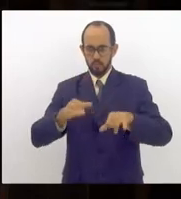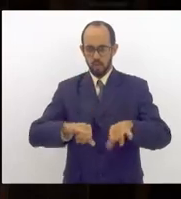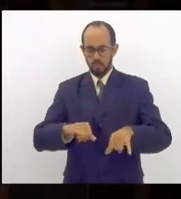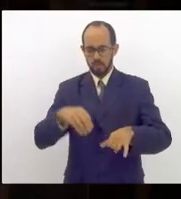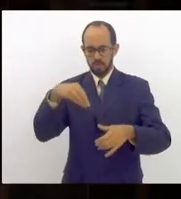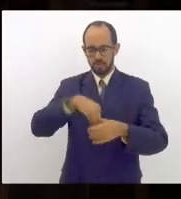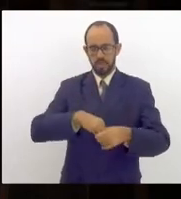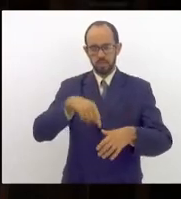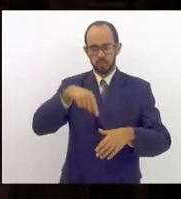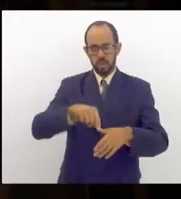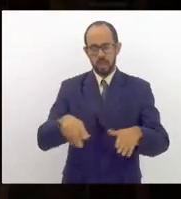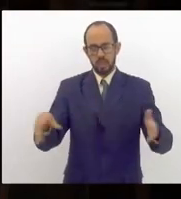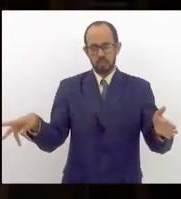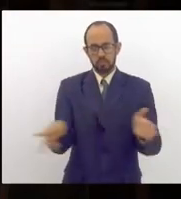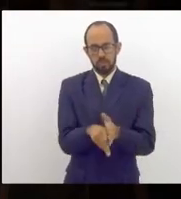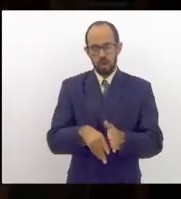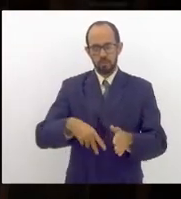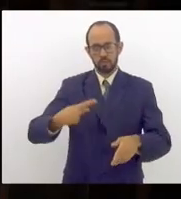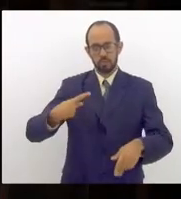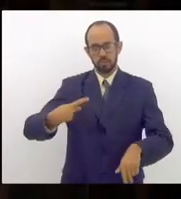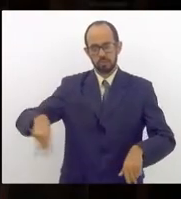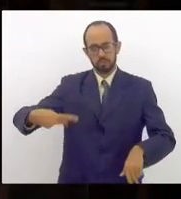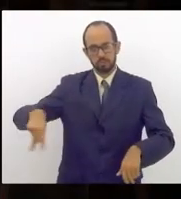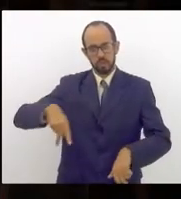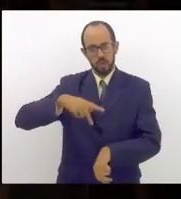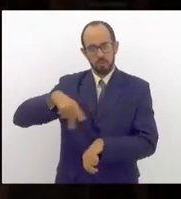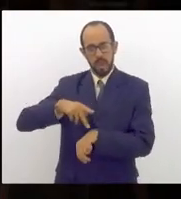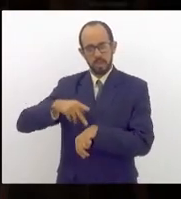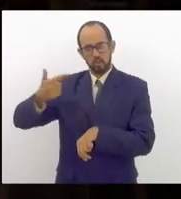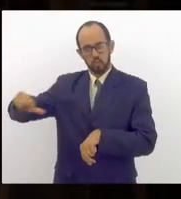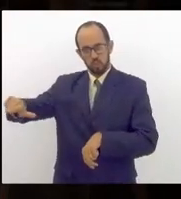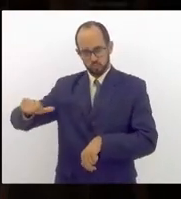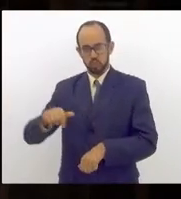de propriedade de patentes internacionais